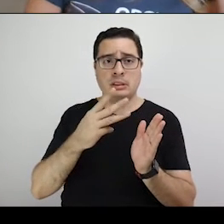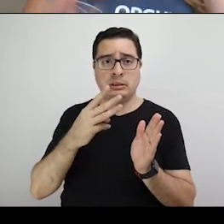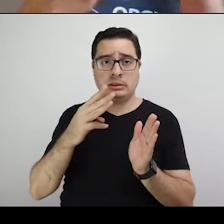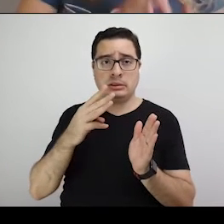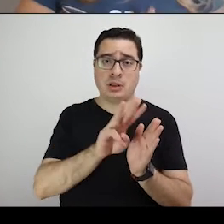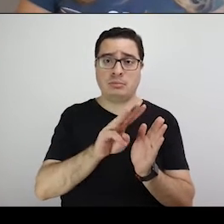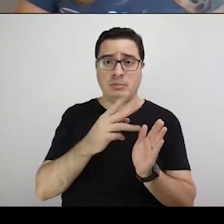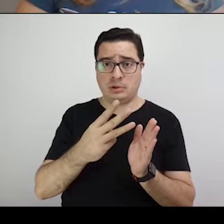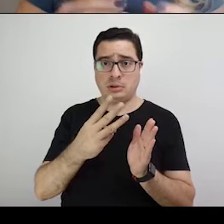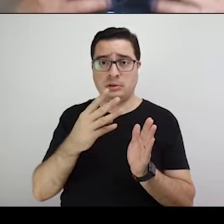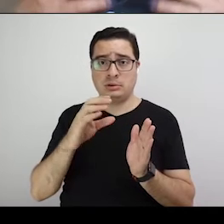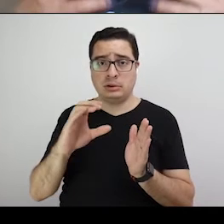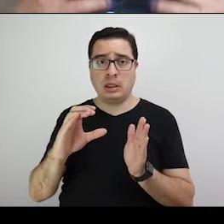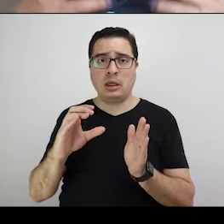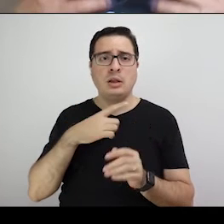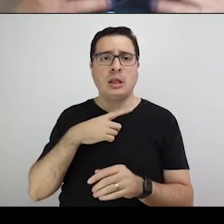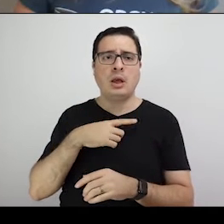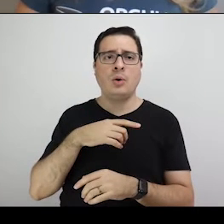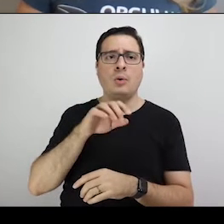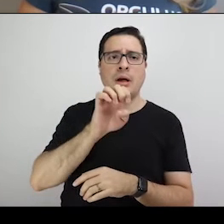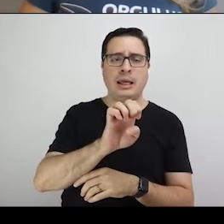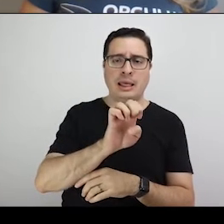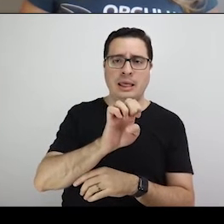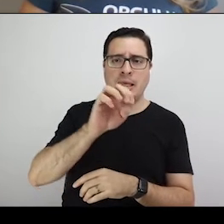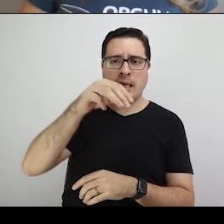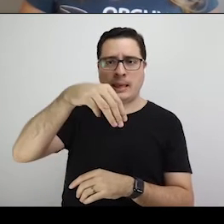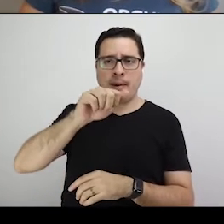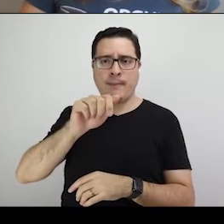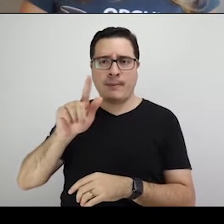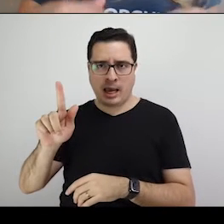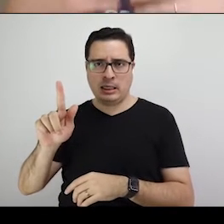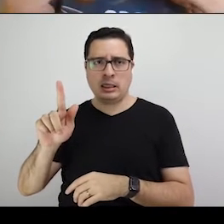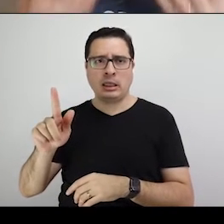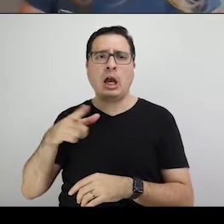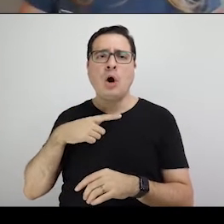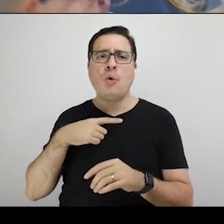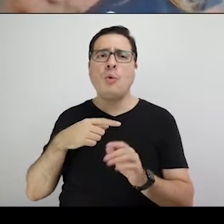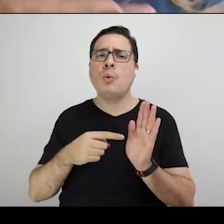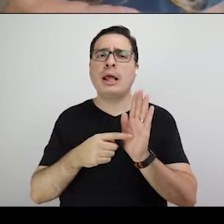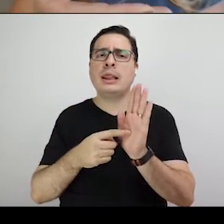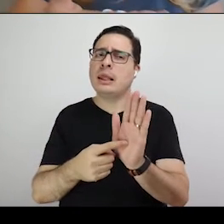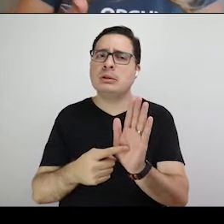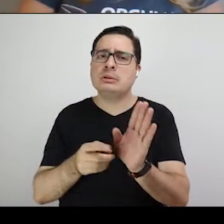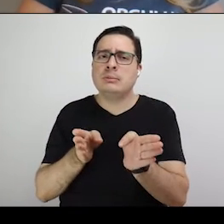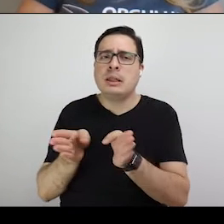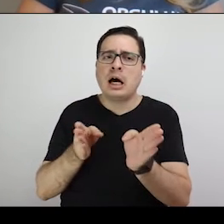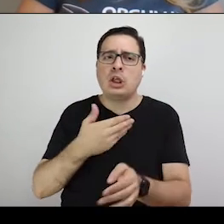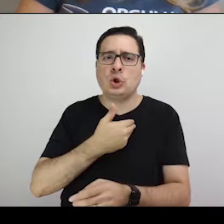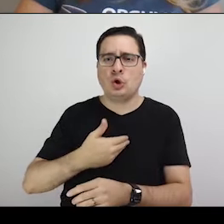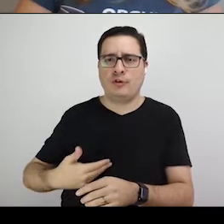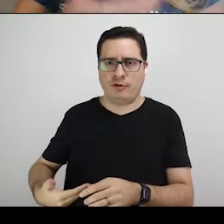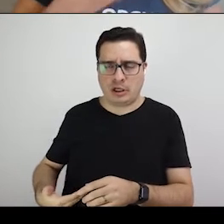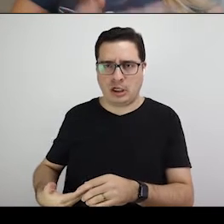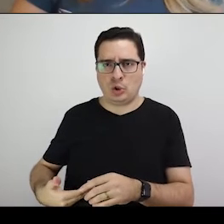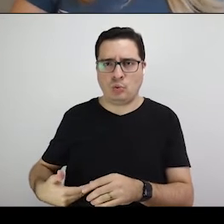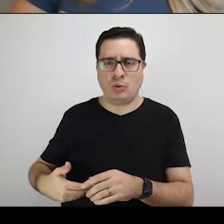W3C, o EMAG, que é um modelo de acessibilidade em governo eletrônico, que funciona como uma especificação